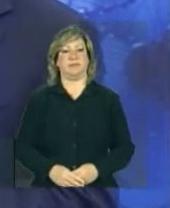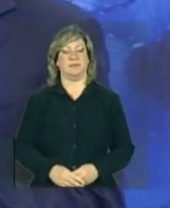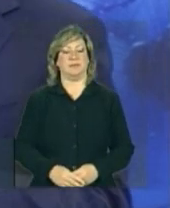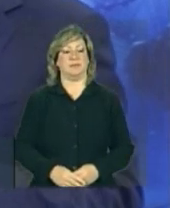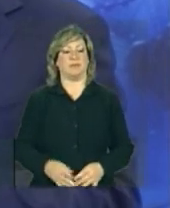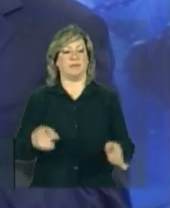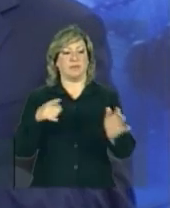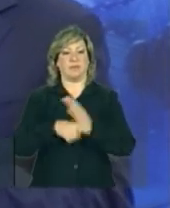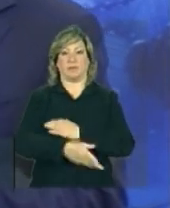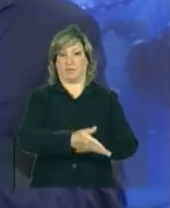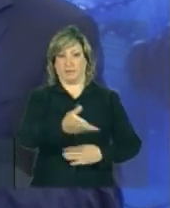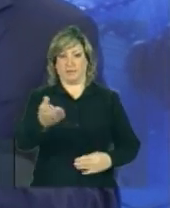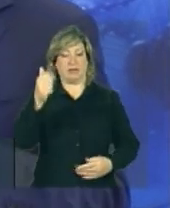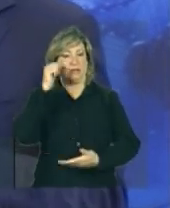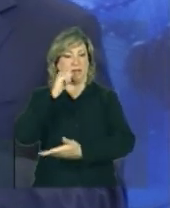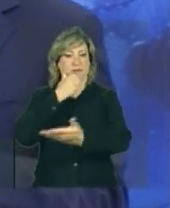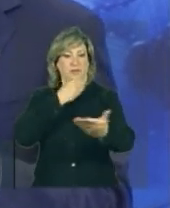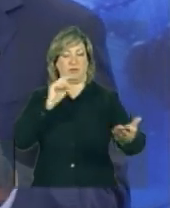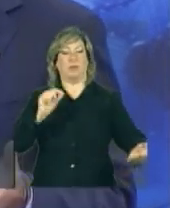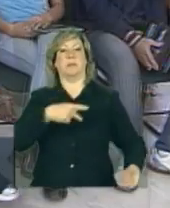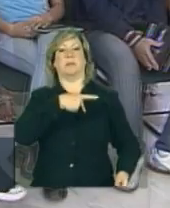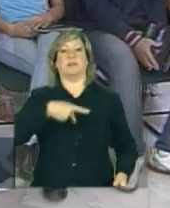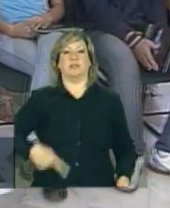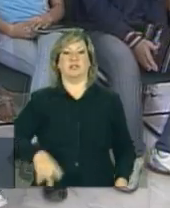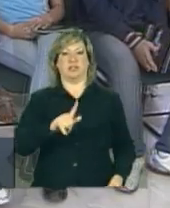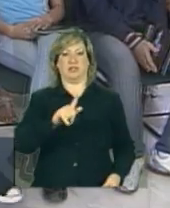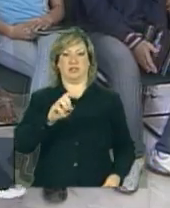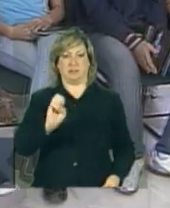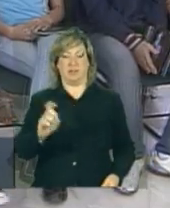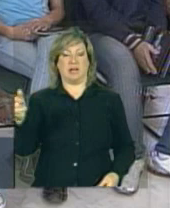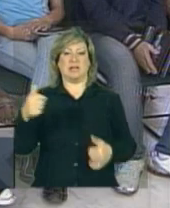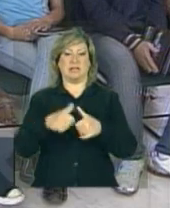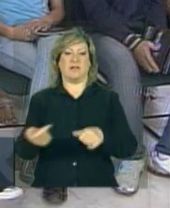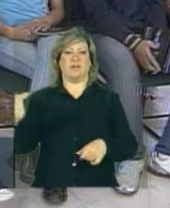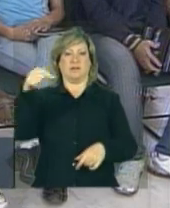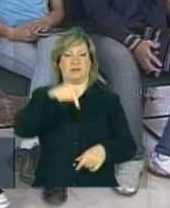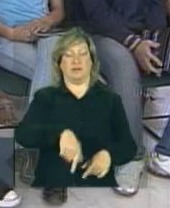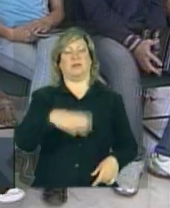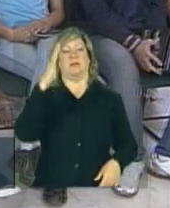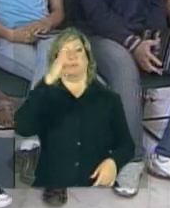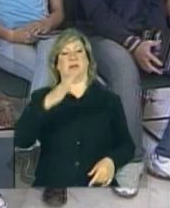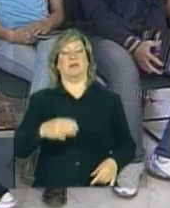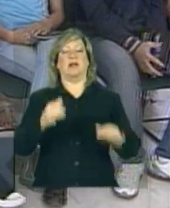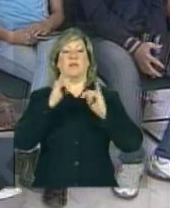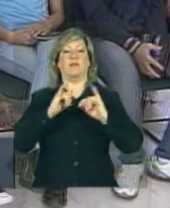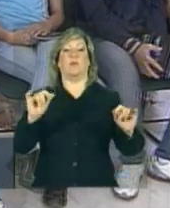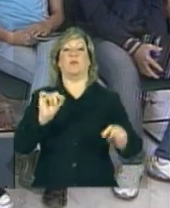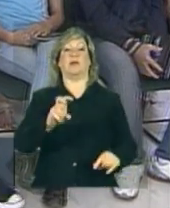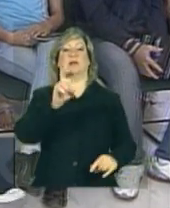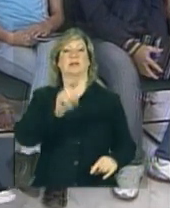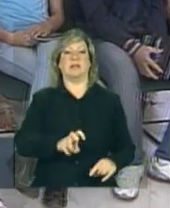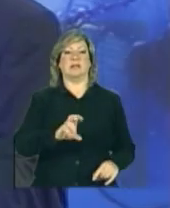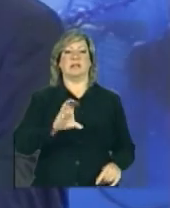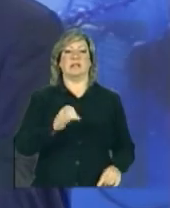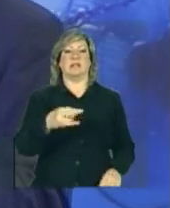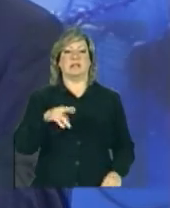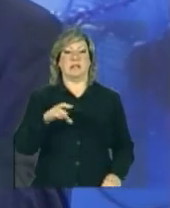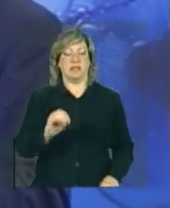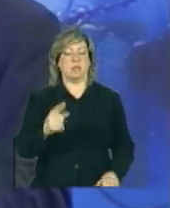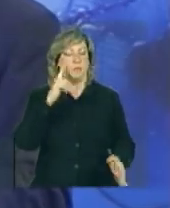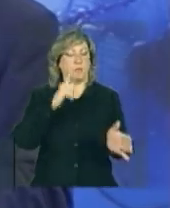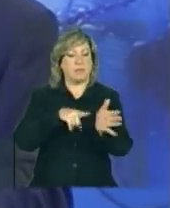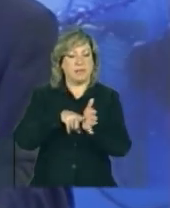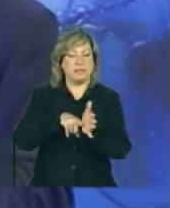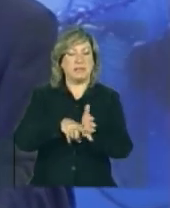Senhoras e senhores, no ano passado, o presidente da GE, Jeff Meltz, esteve no Brasil para anunciar o 5º Centro de Pesquisa